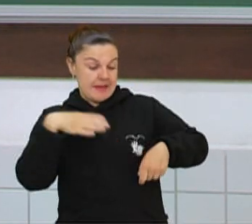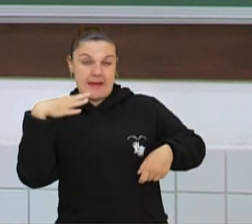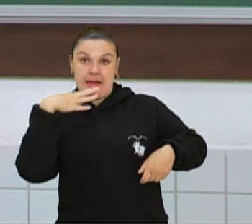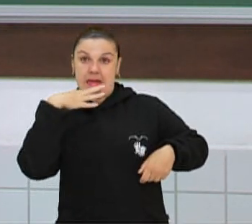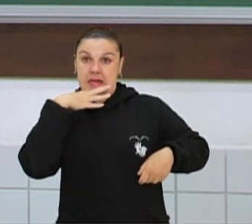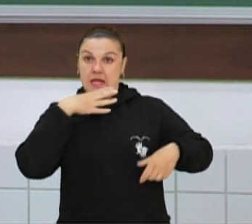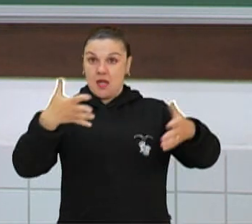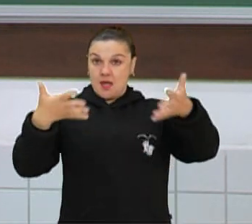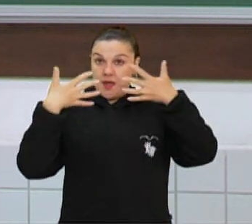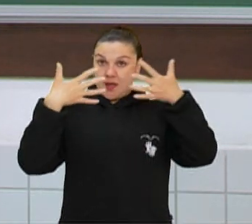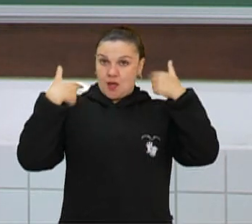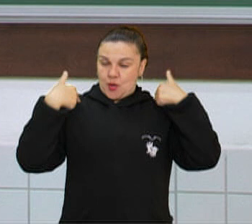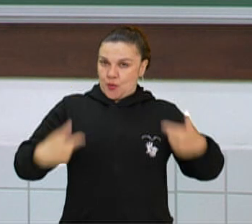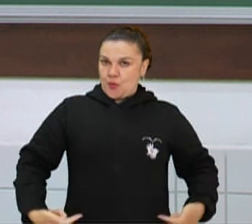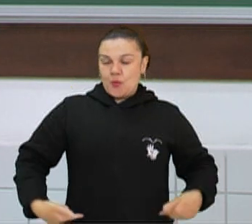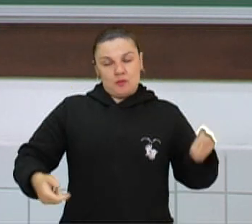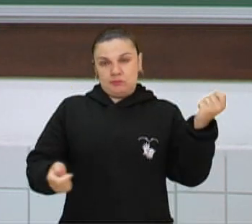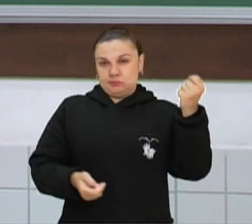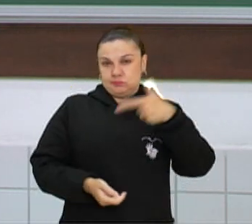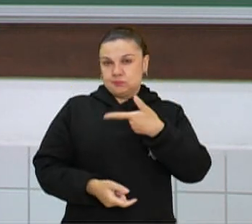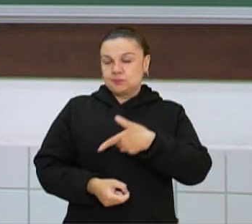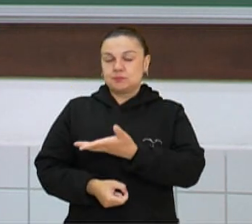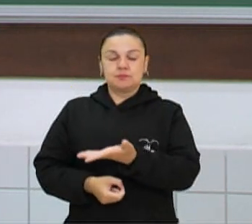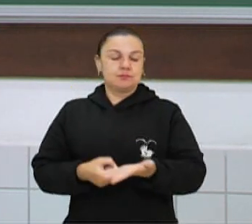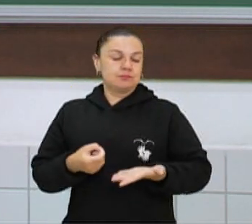o próprio corpo quanto